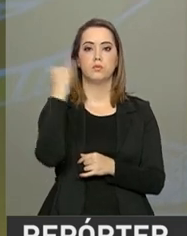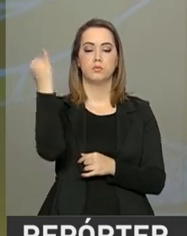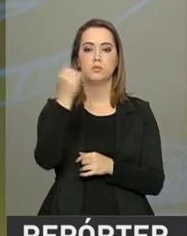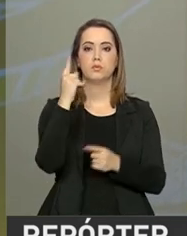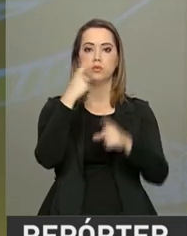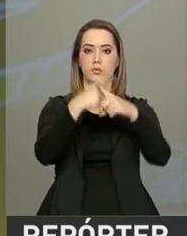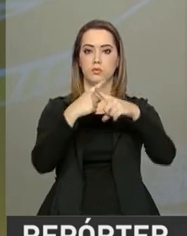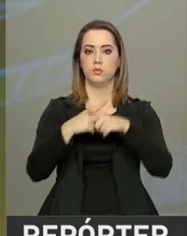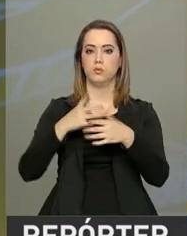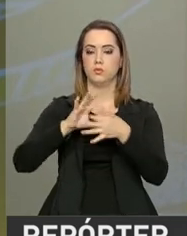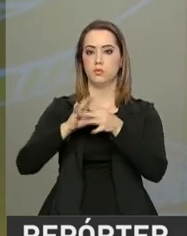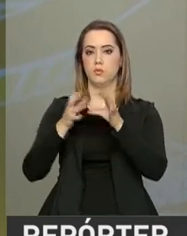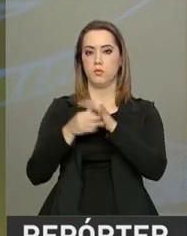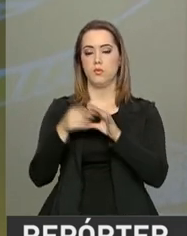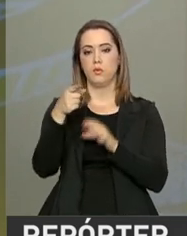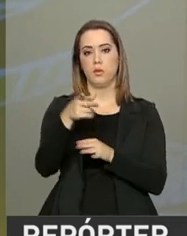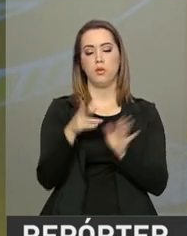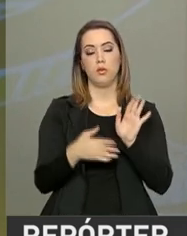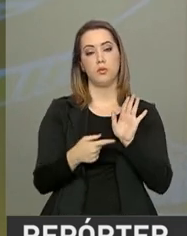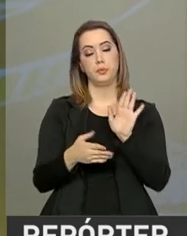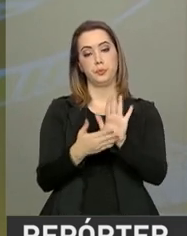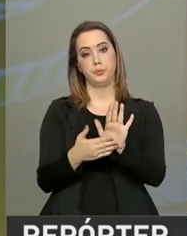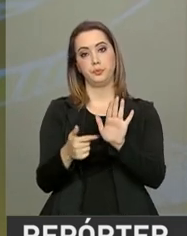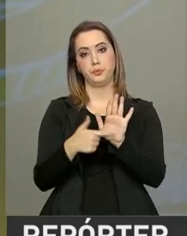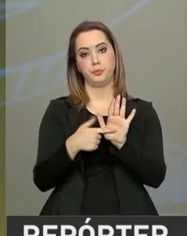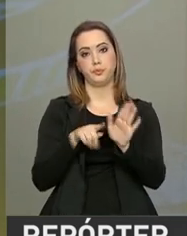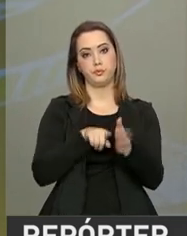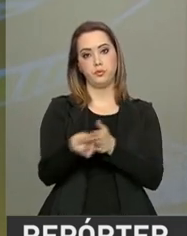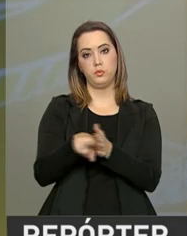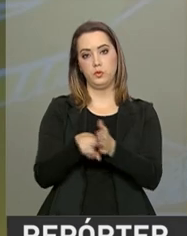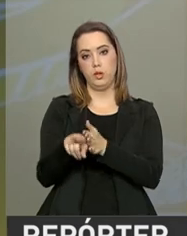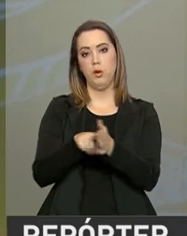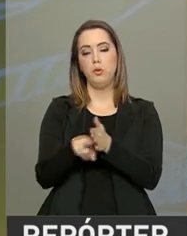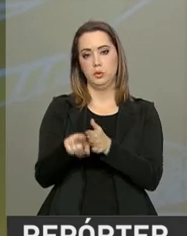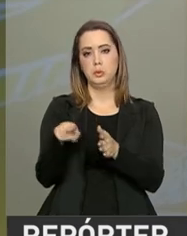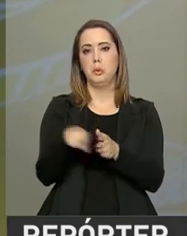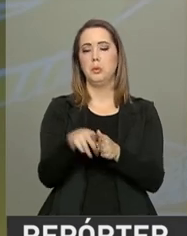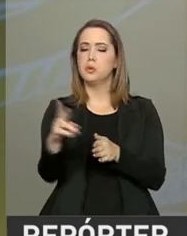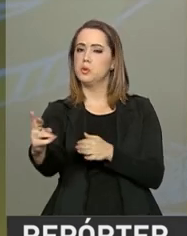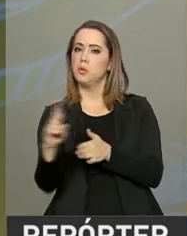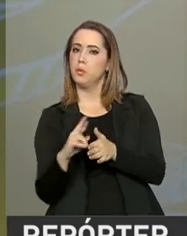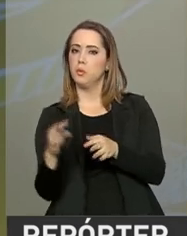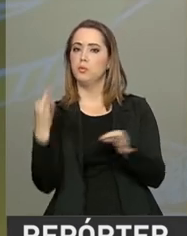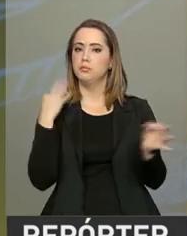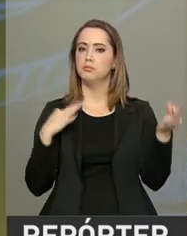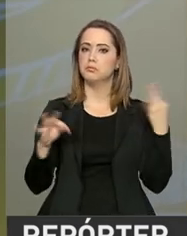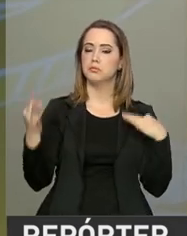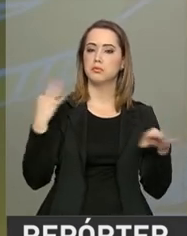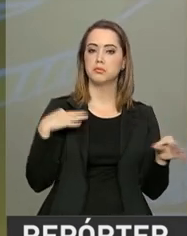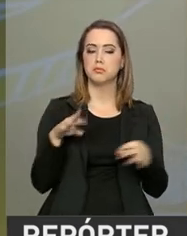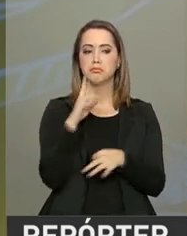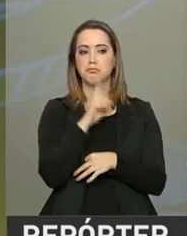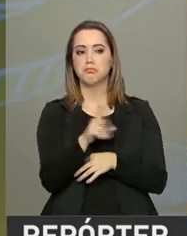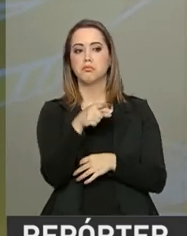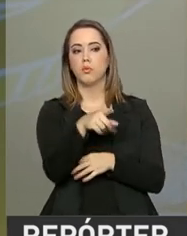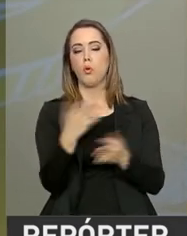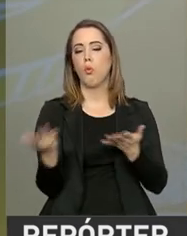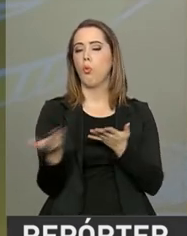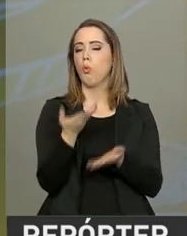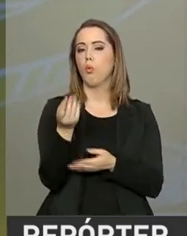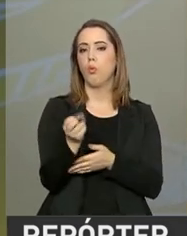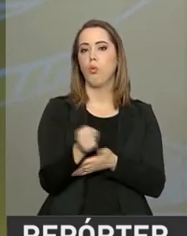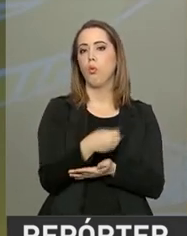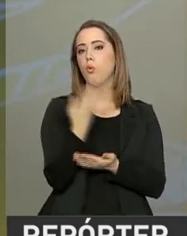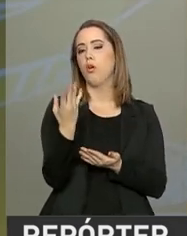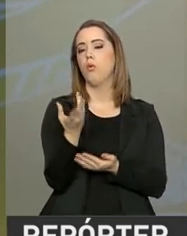apresentar uma pesquisa que foi feita com turistas que vieram ao Rio. Os resultados vão falar, por exemplo, do gasto médio, do